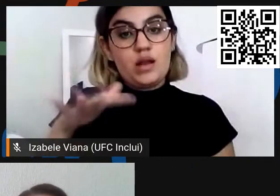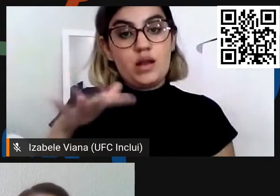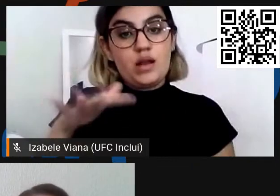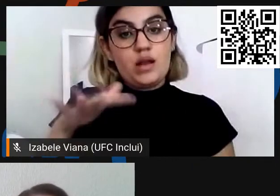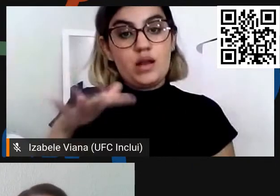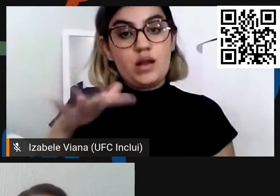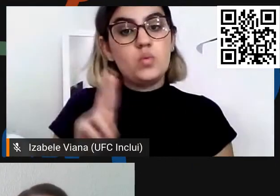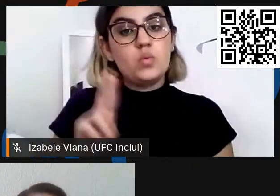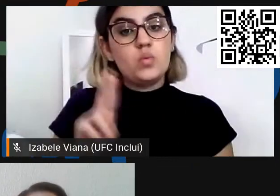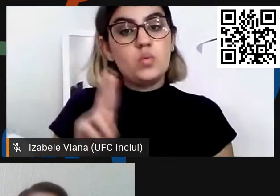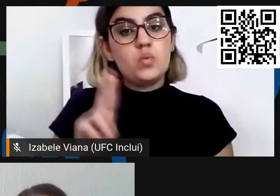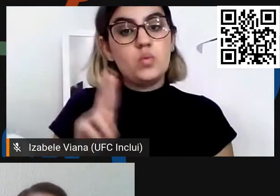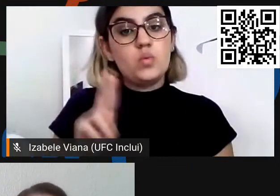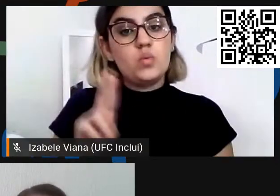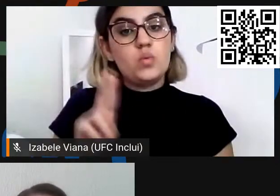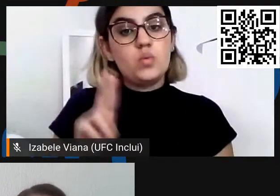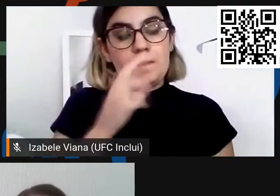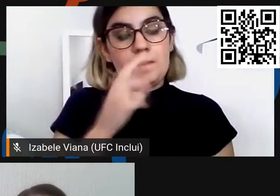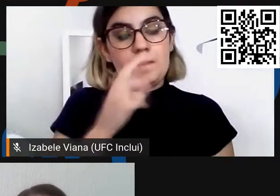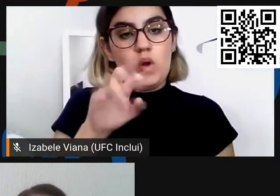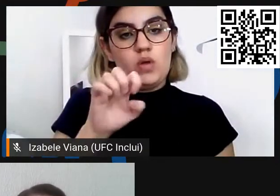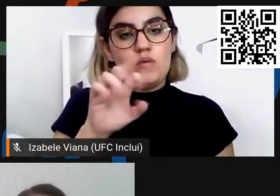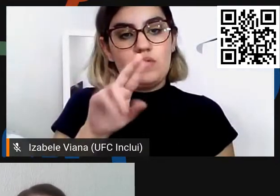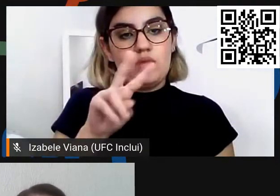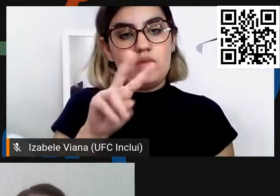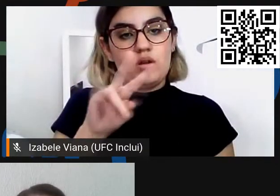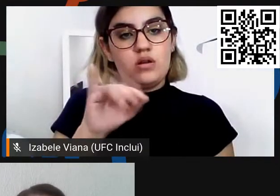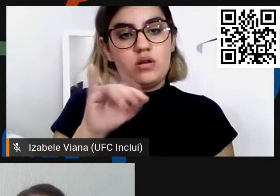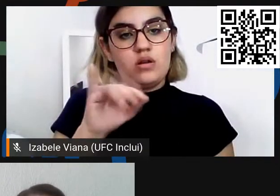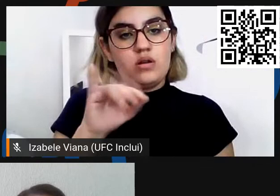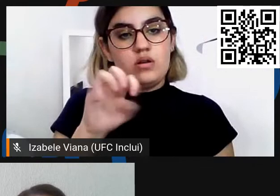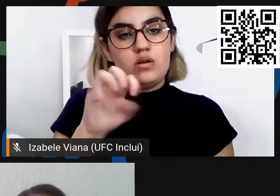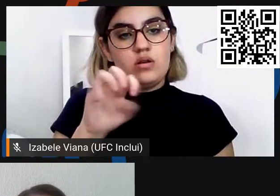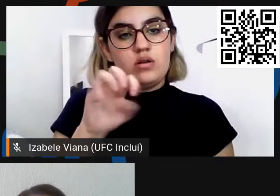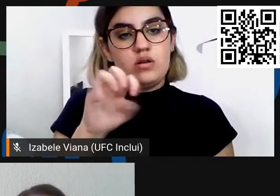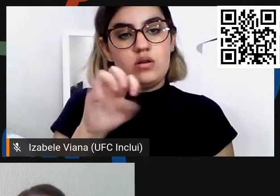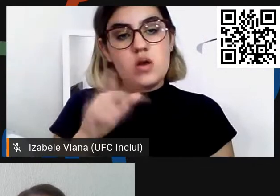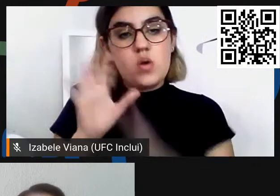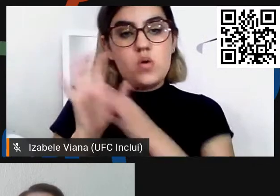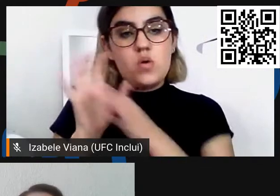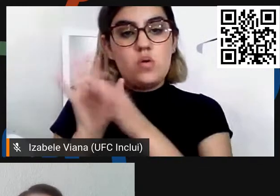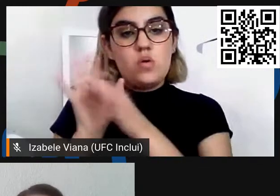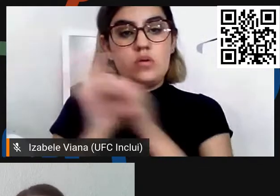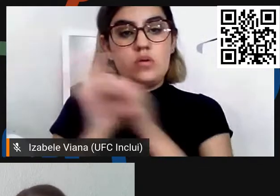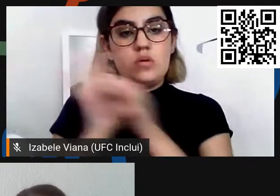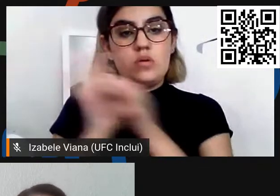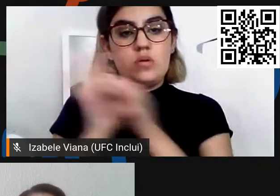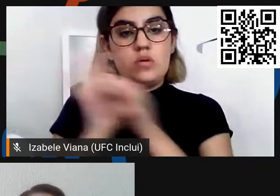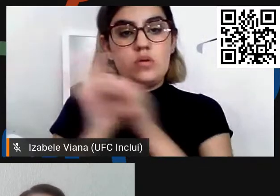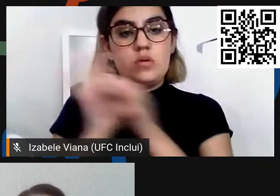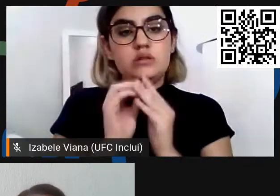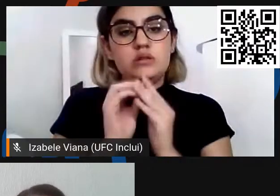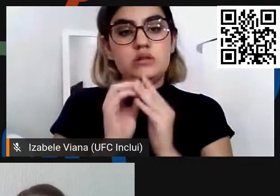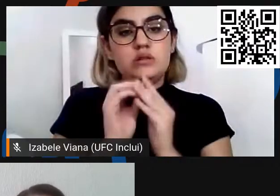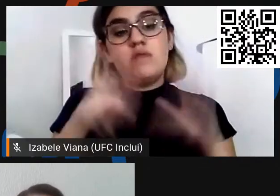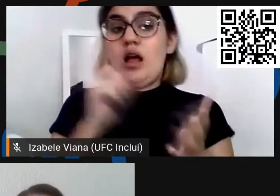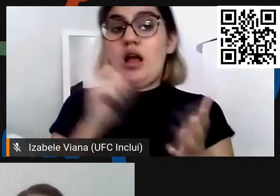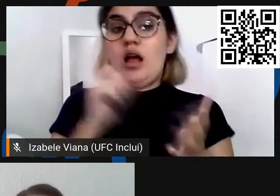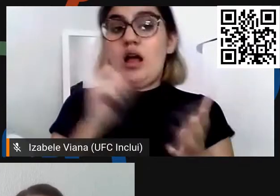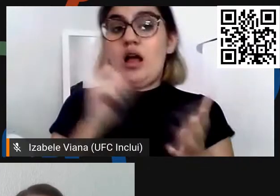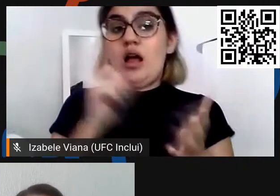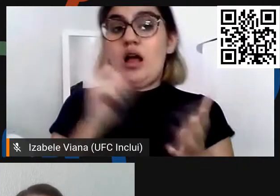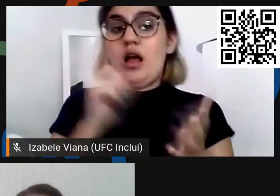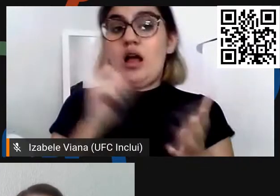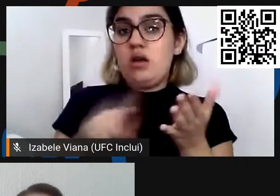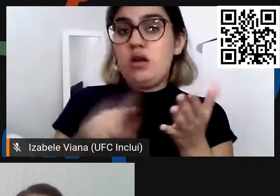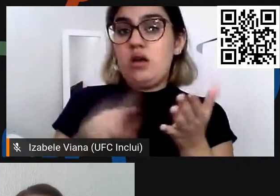é no contexto de síntese, né? Então, às vezes, tem gente que vai chamar o seu artigo de overview porque ele é uma opinião, ele está dando uma visão